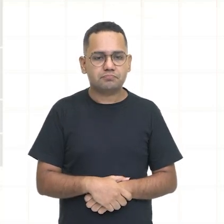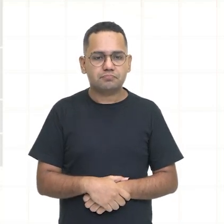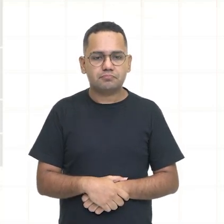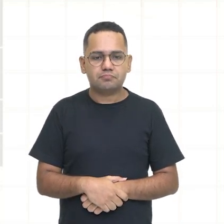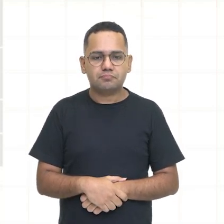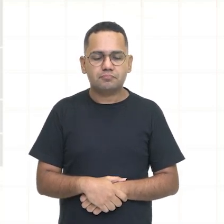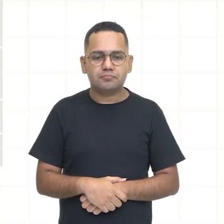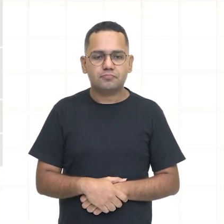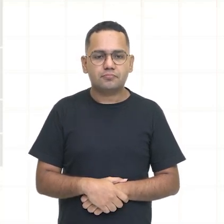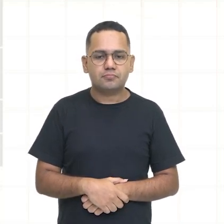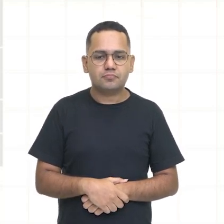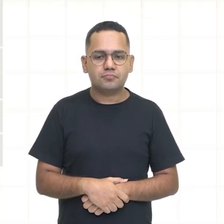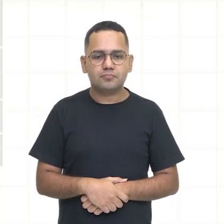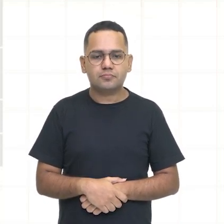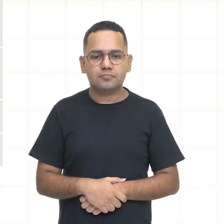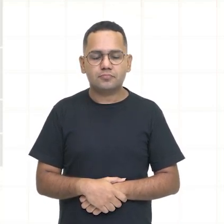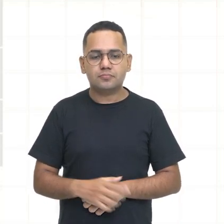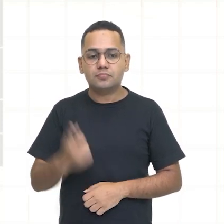lado a gente tem